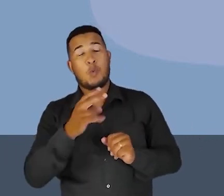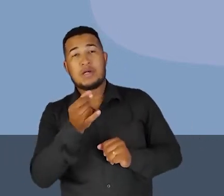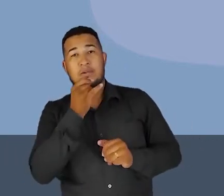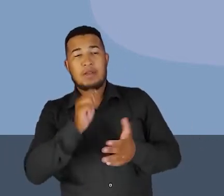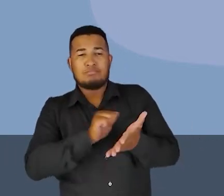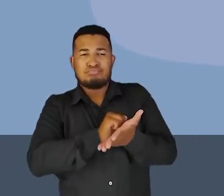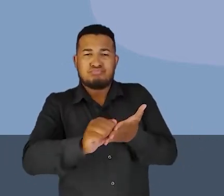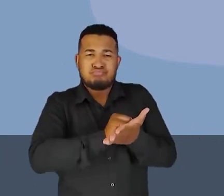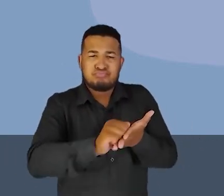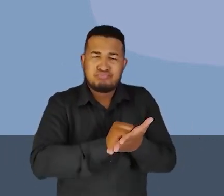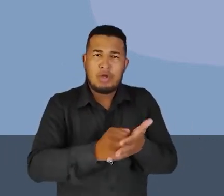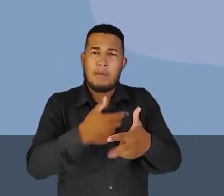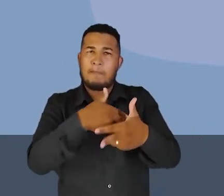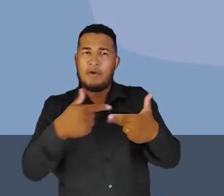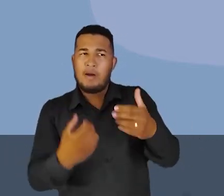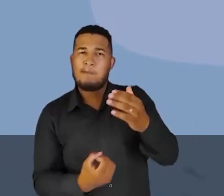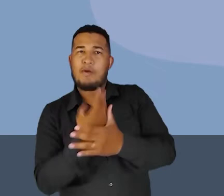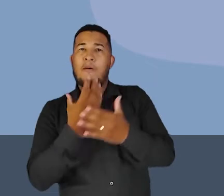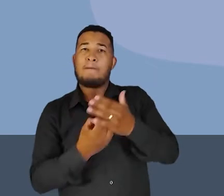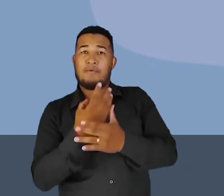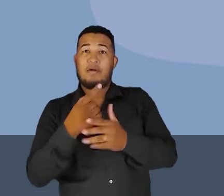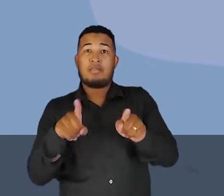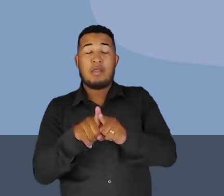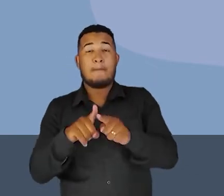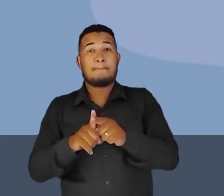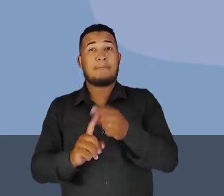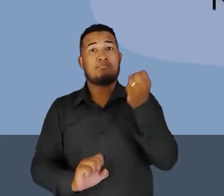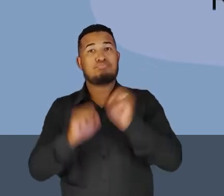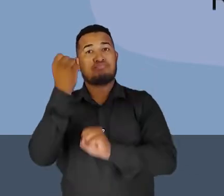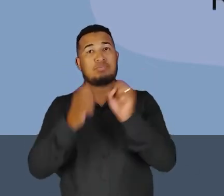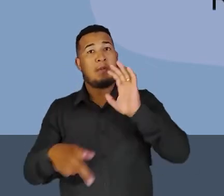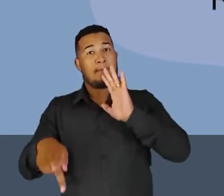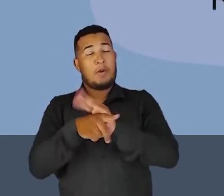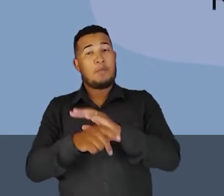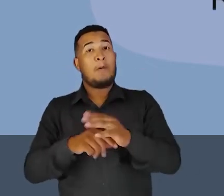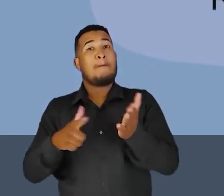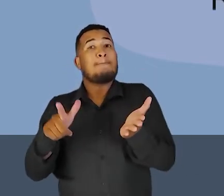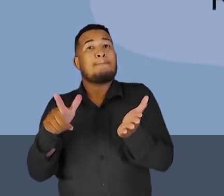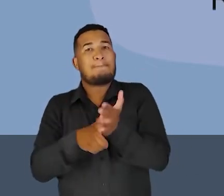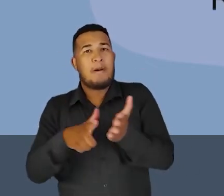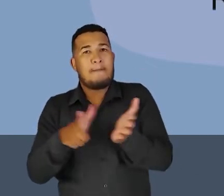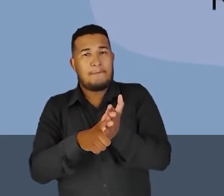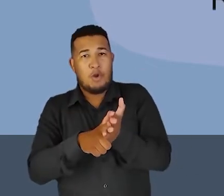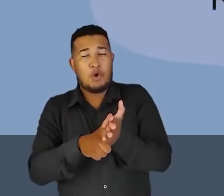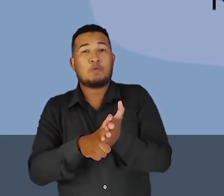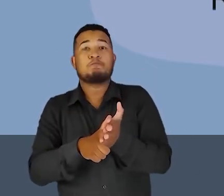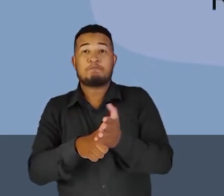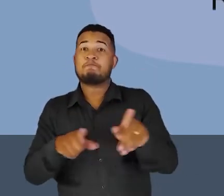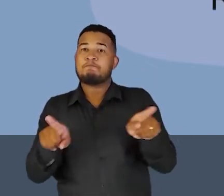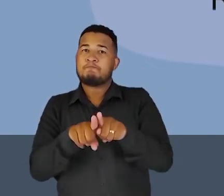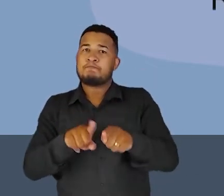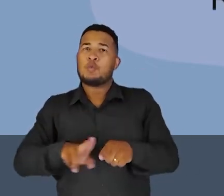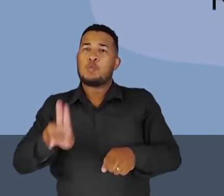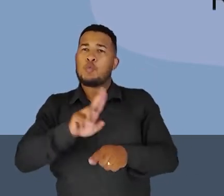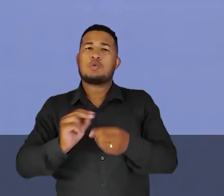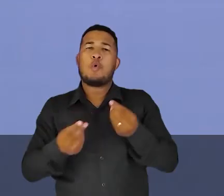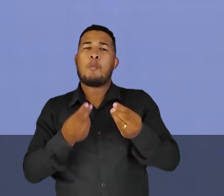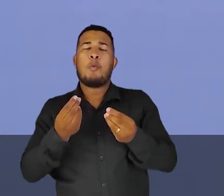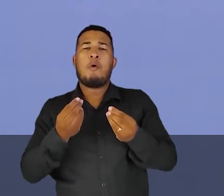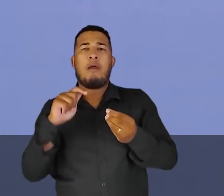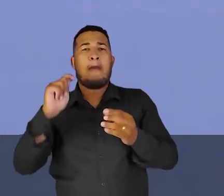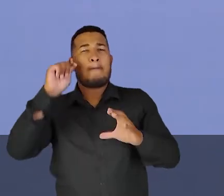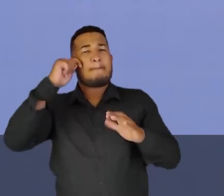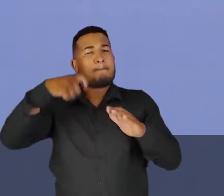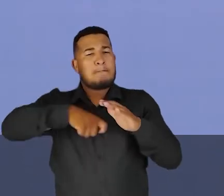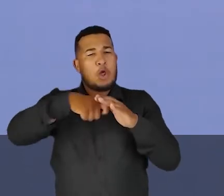sabões e detergentes, na indústria de papel, ele é um desengraxante e também é utilizado no refino de petróleo.